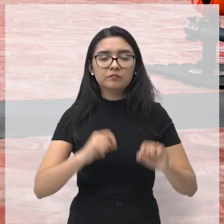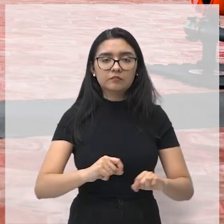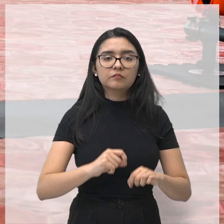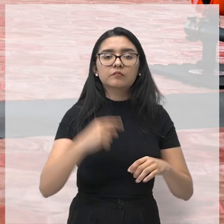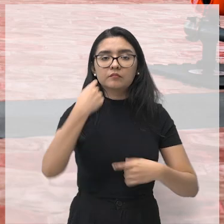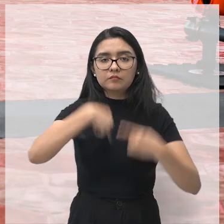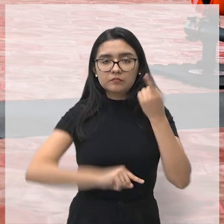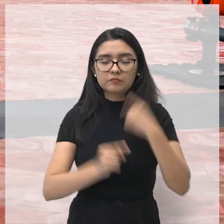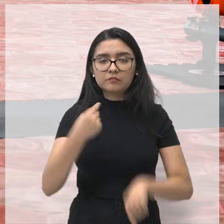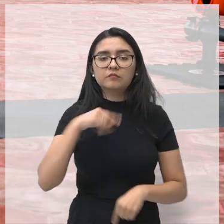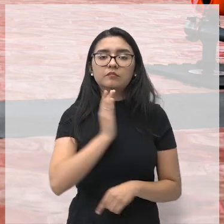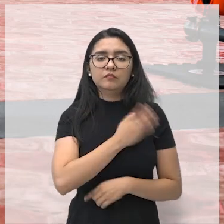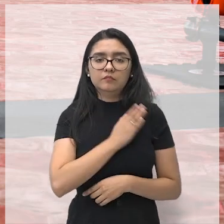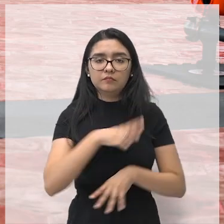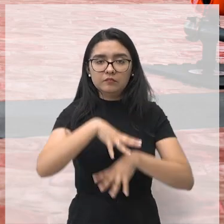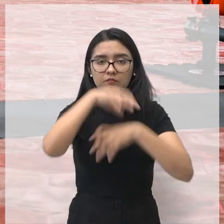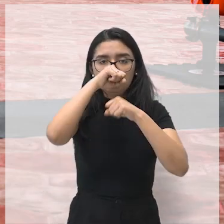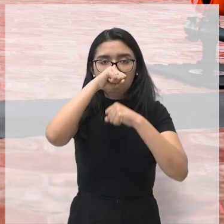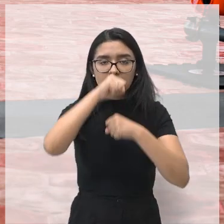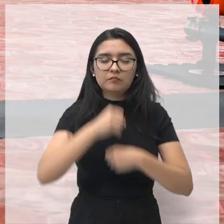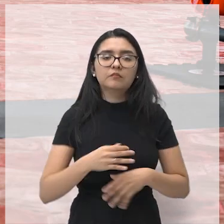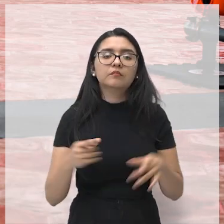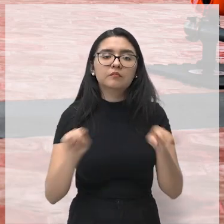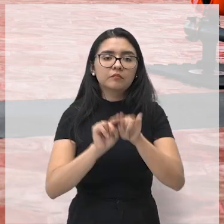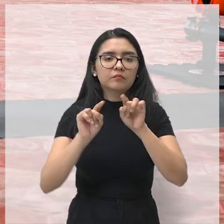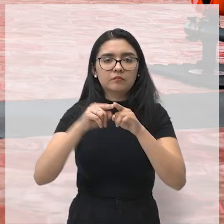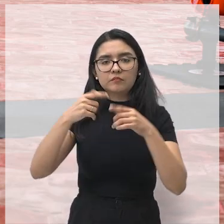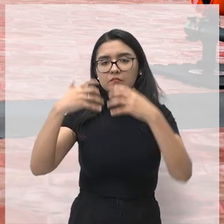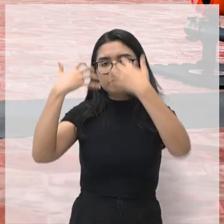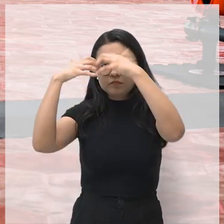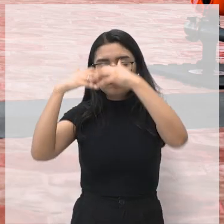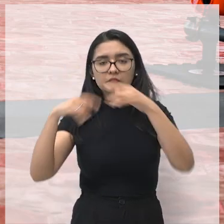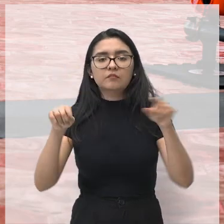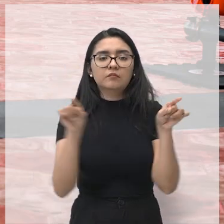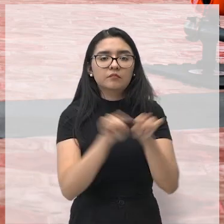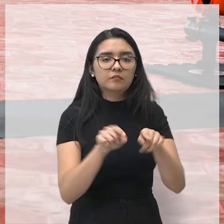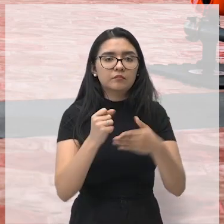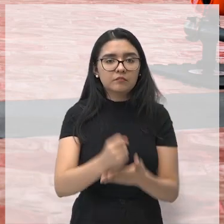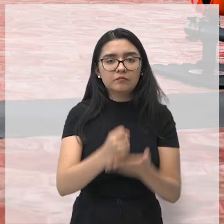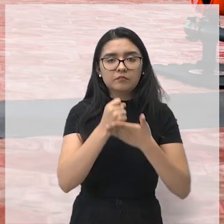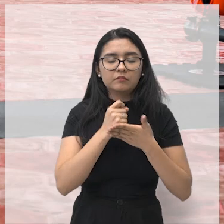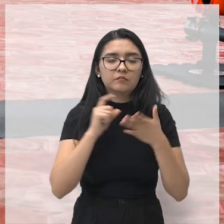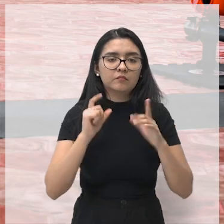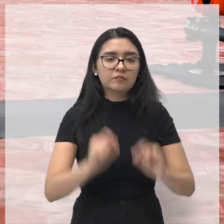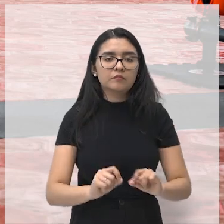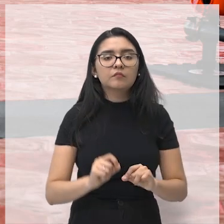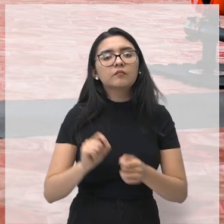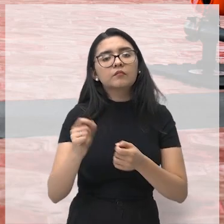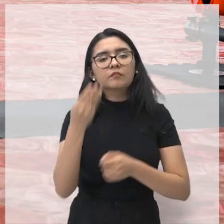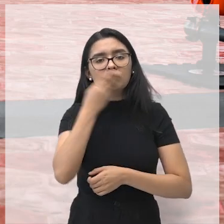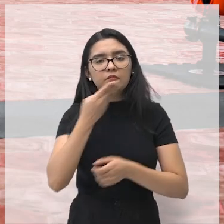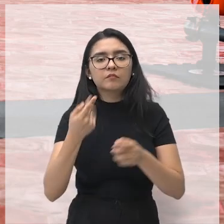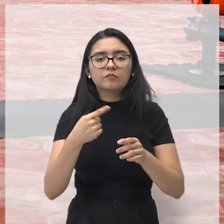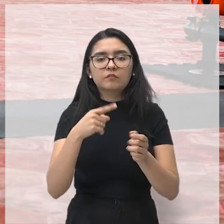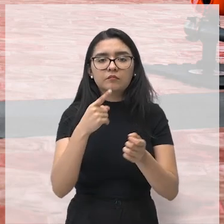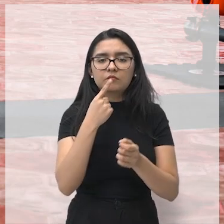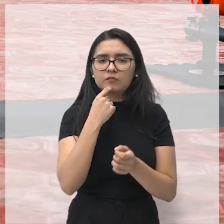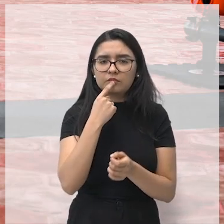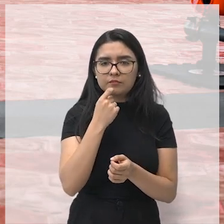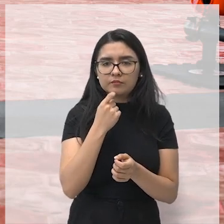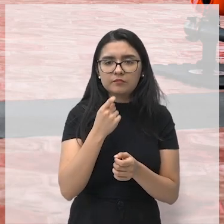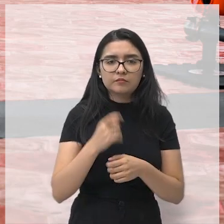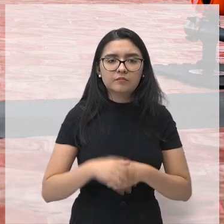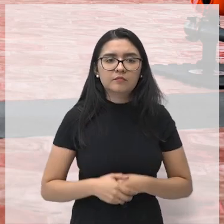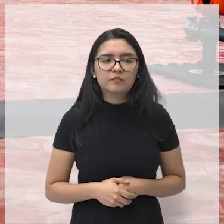sistema cardiorrespiratório e automotor, além de ajudar a controlar os níveis de glicose no sangue. Por ser